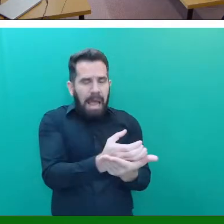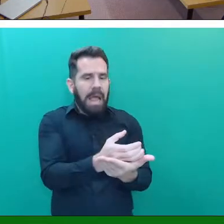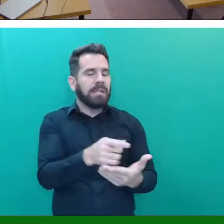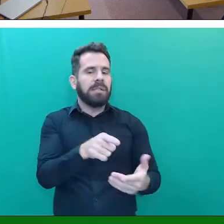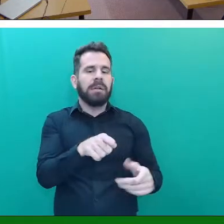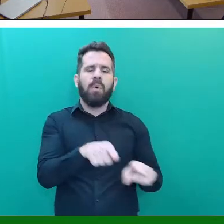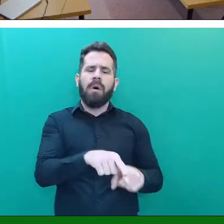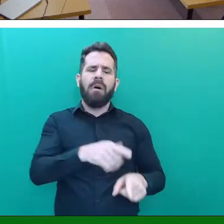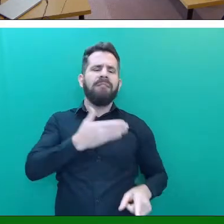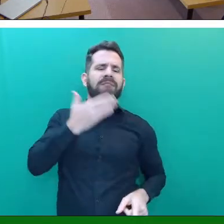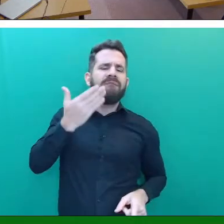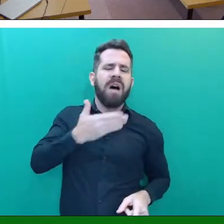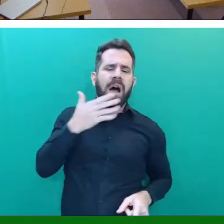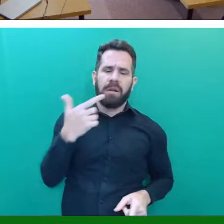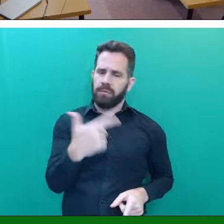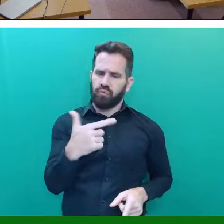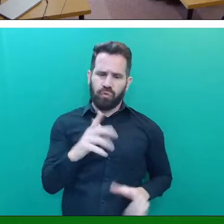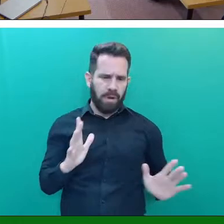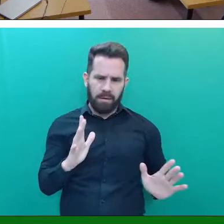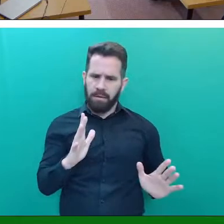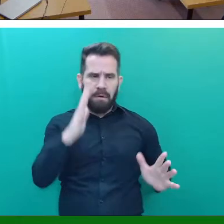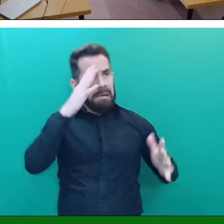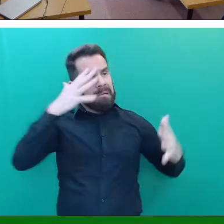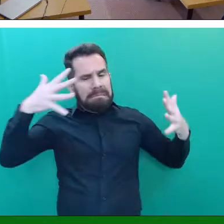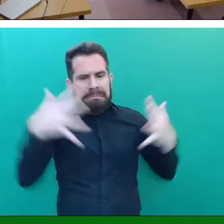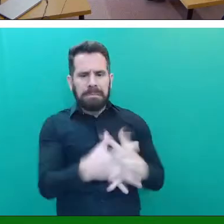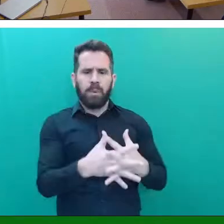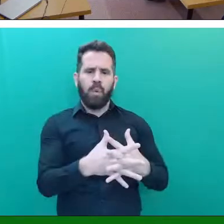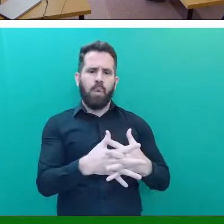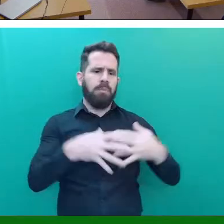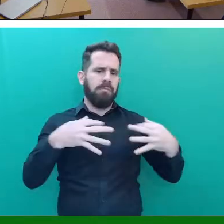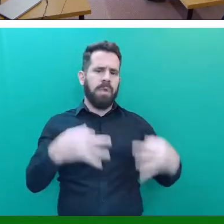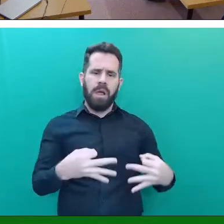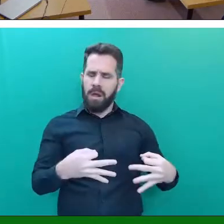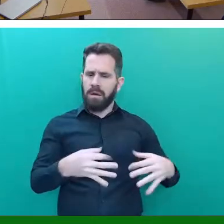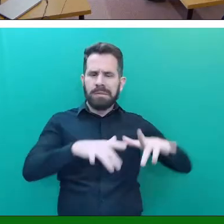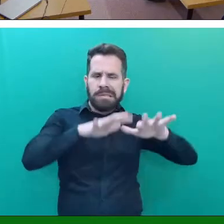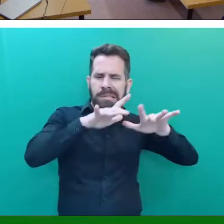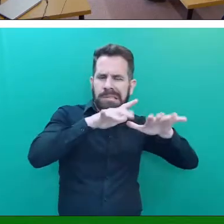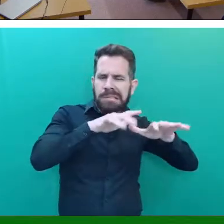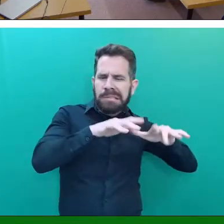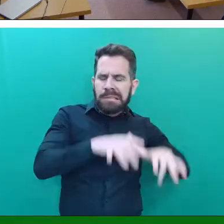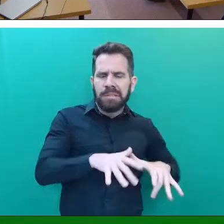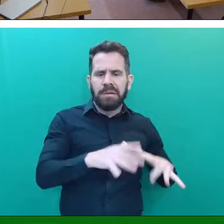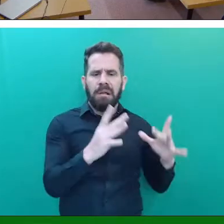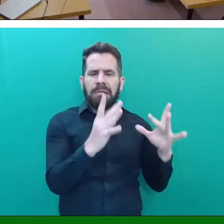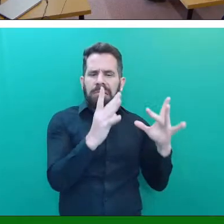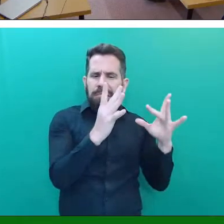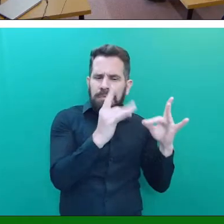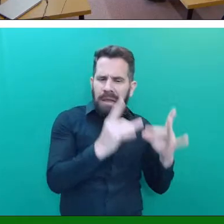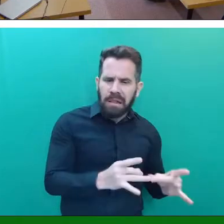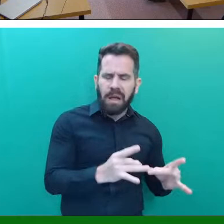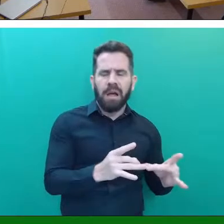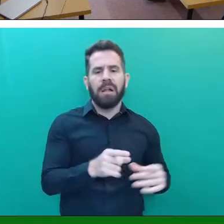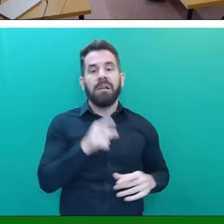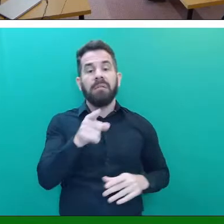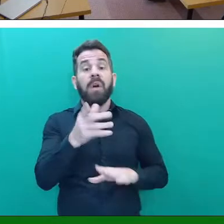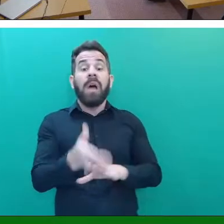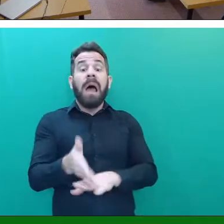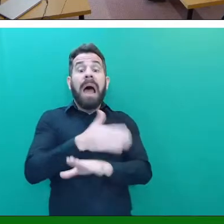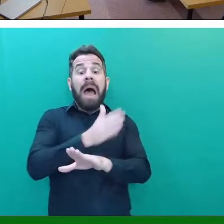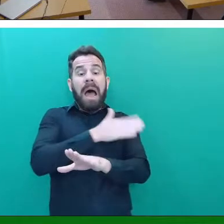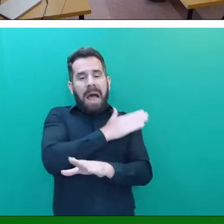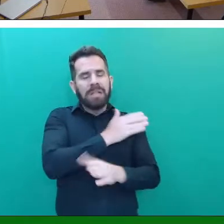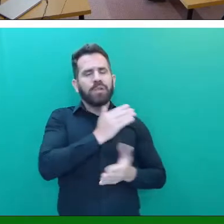nunca preparada para fazer um trabalho desse tipo. Então, você fez, no início, você tinha esse medo